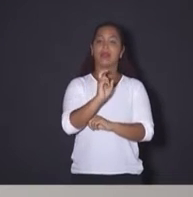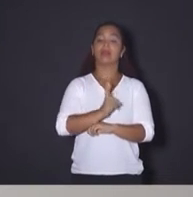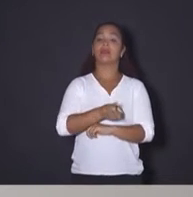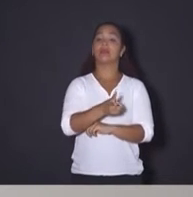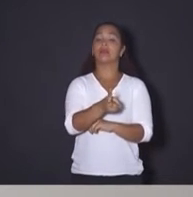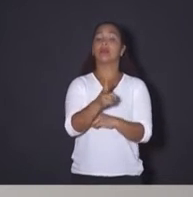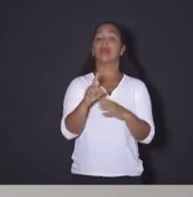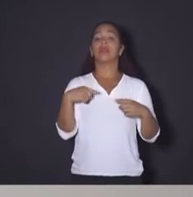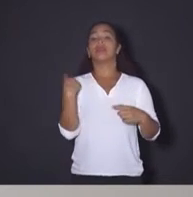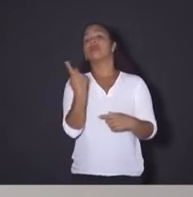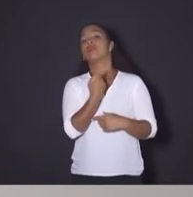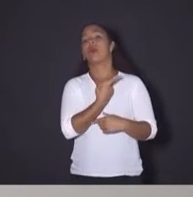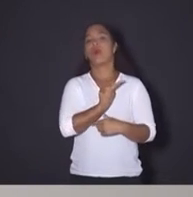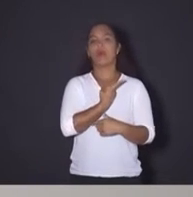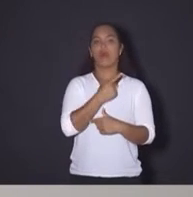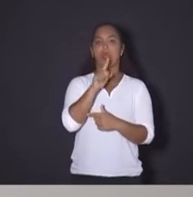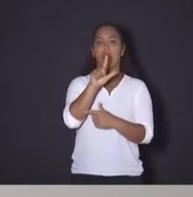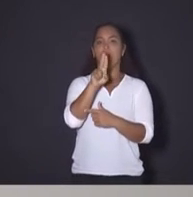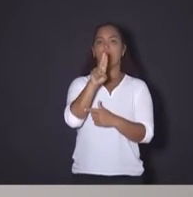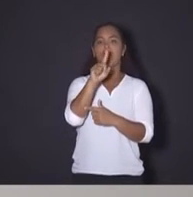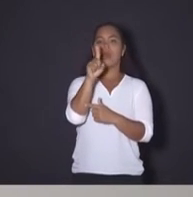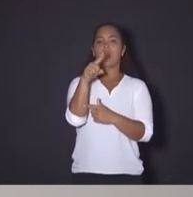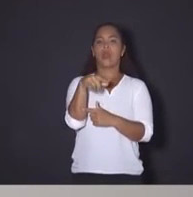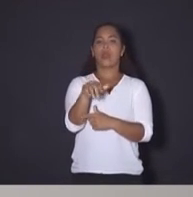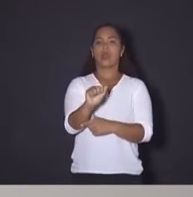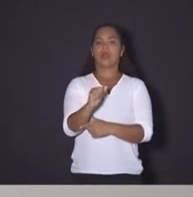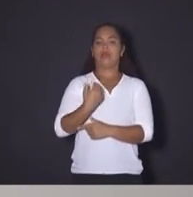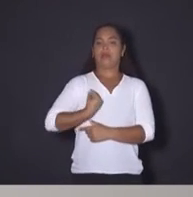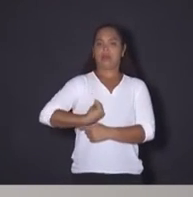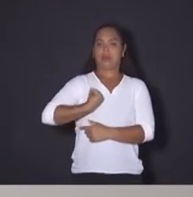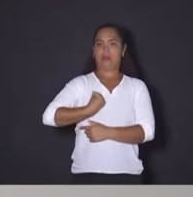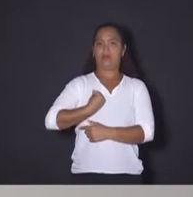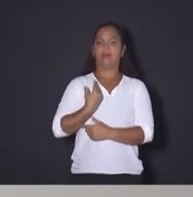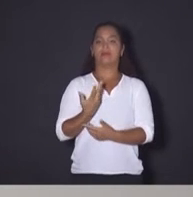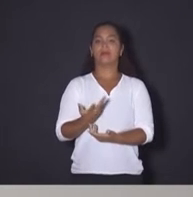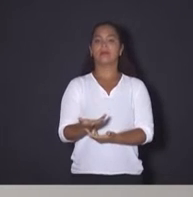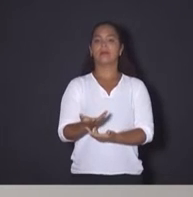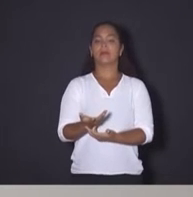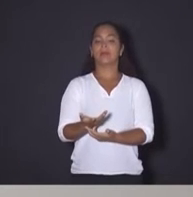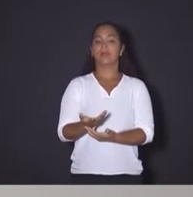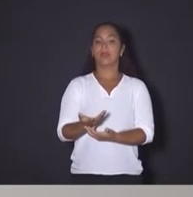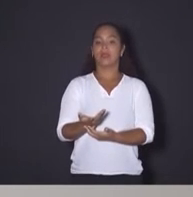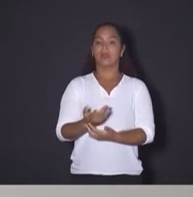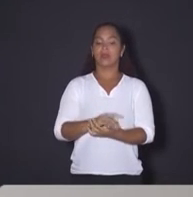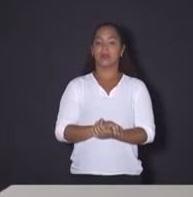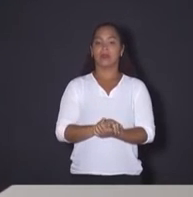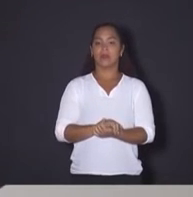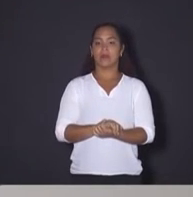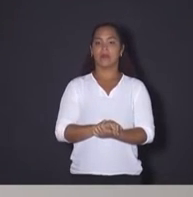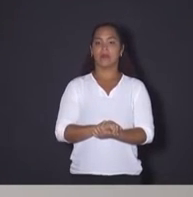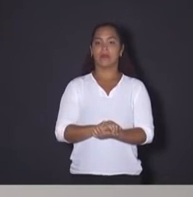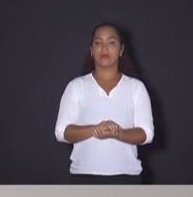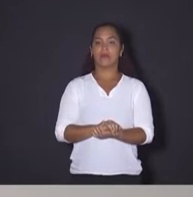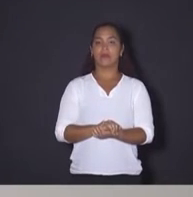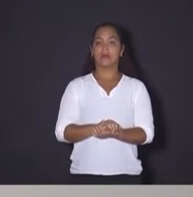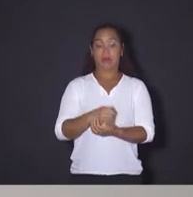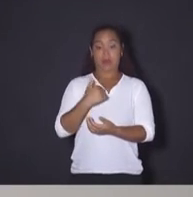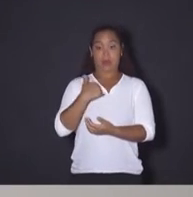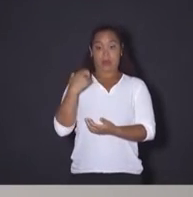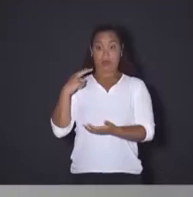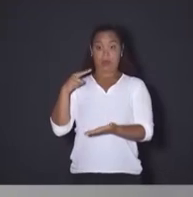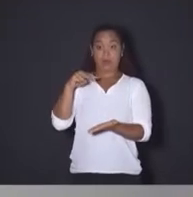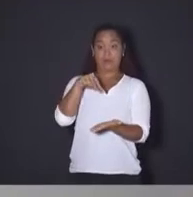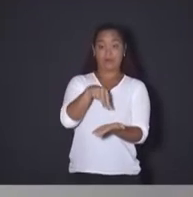o que seria de nós se luiza bairros não tivesse sobrevivido ao massacre na cela então eu vim aqui